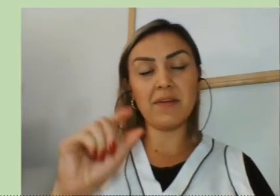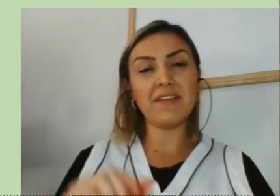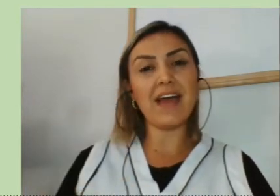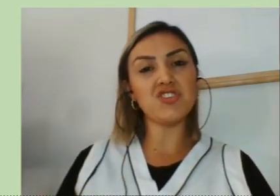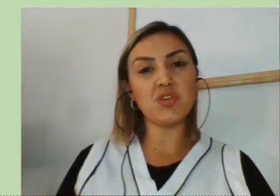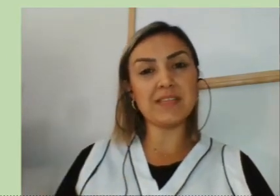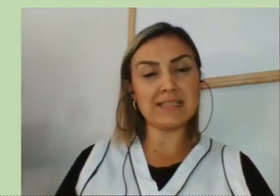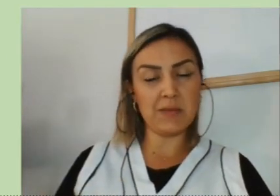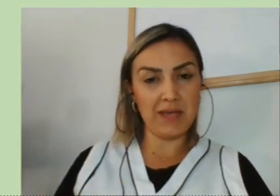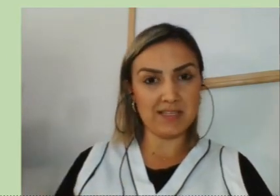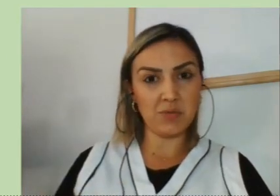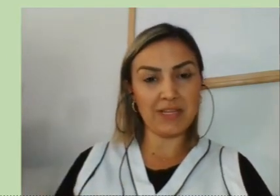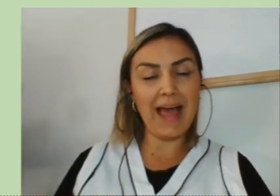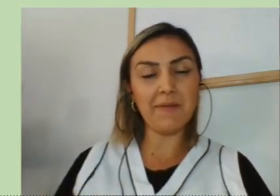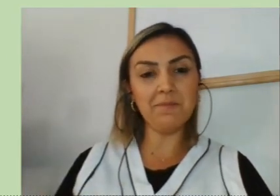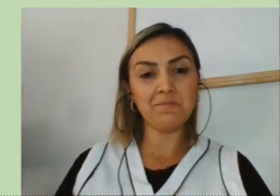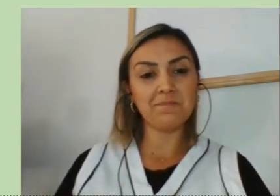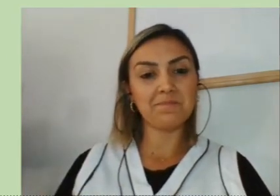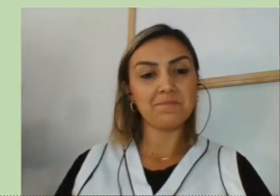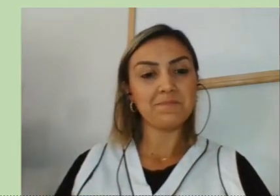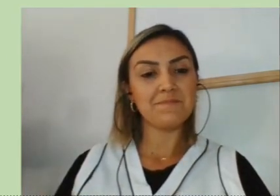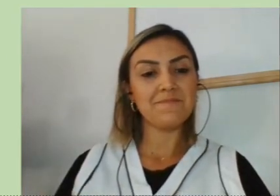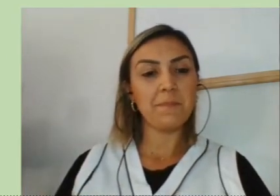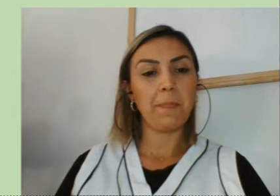vêm abreviadinhos assim mesmo, tá?